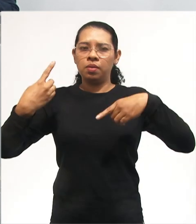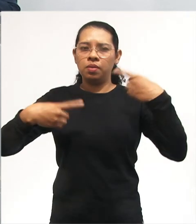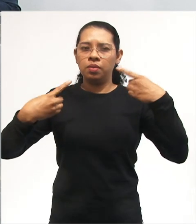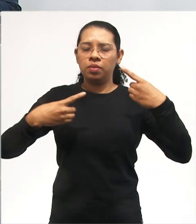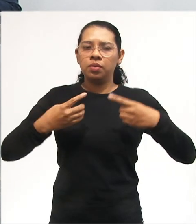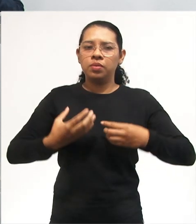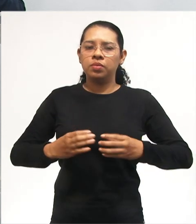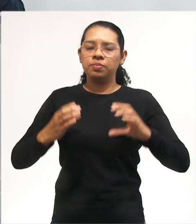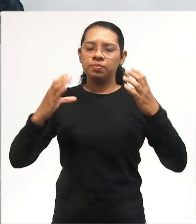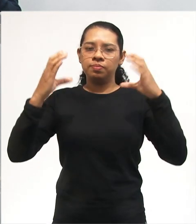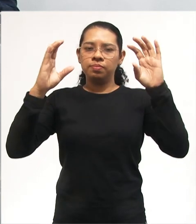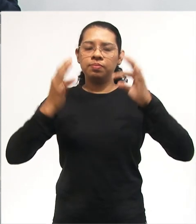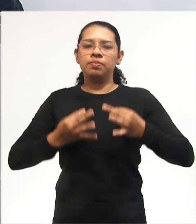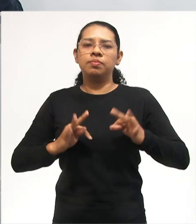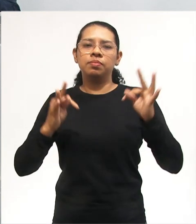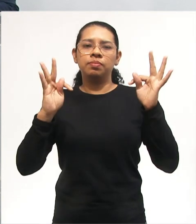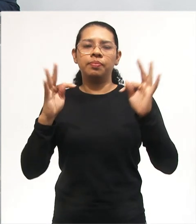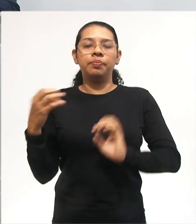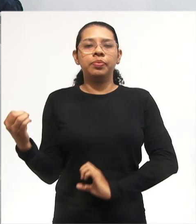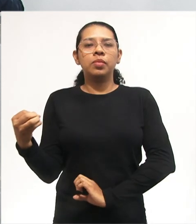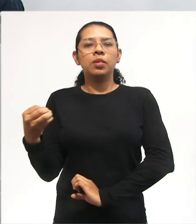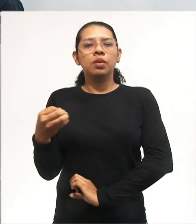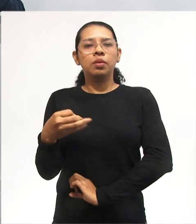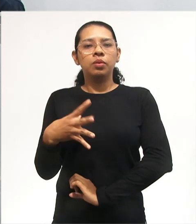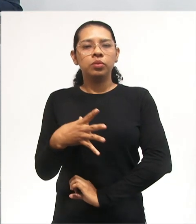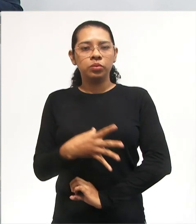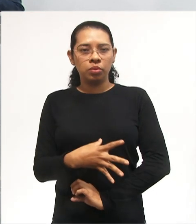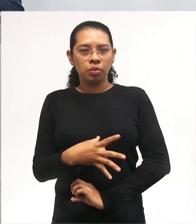tecnologia e inovação, ela está muito